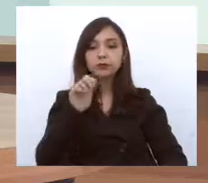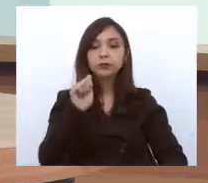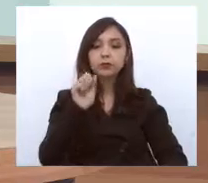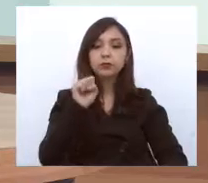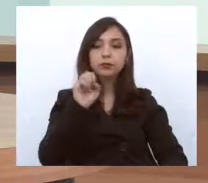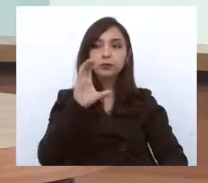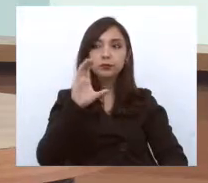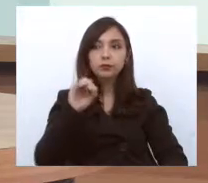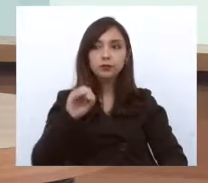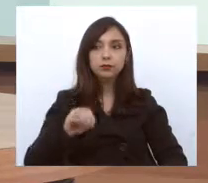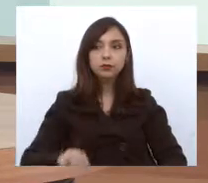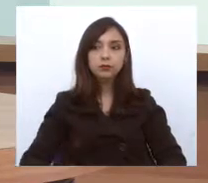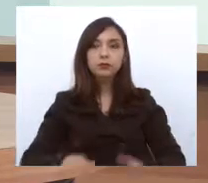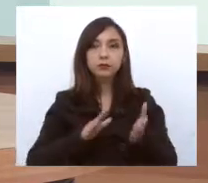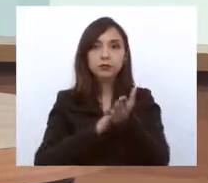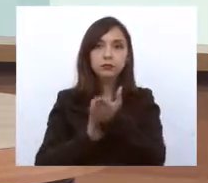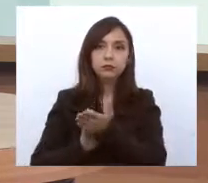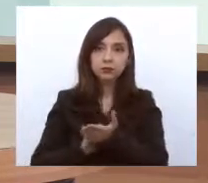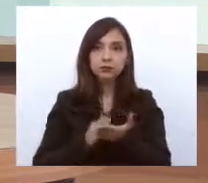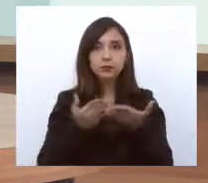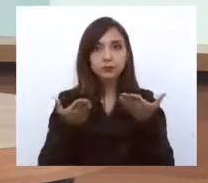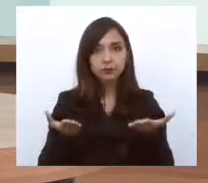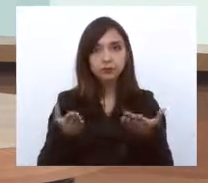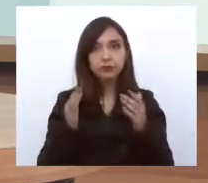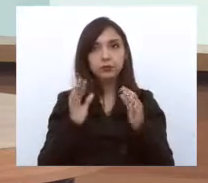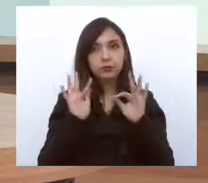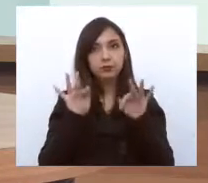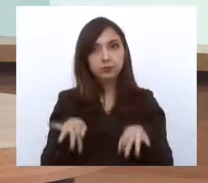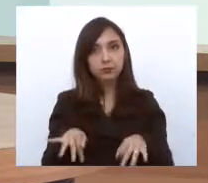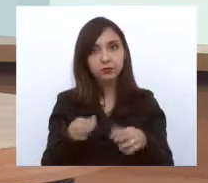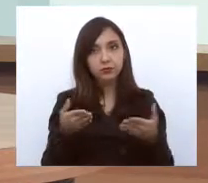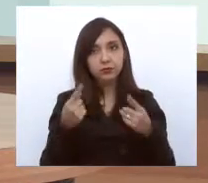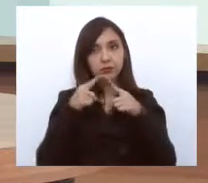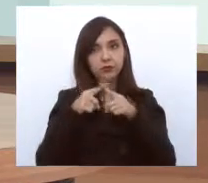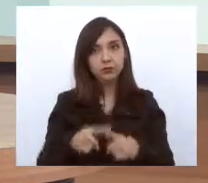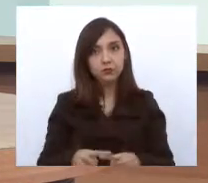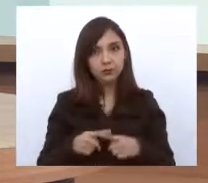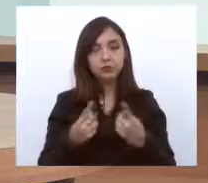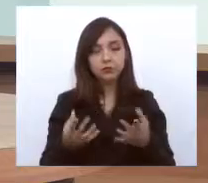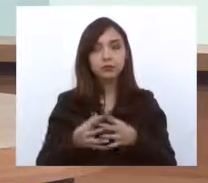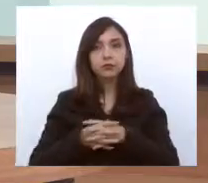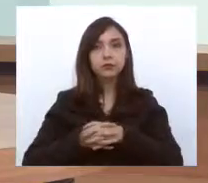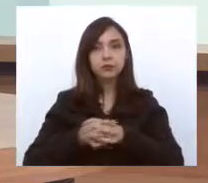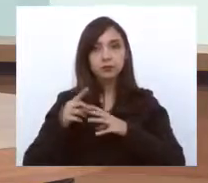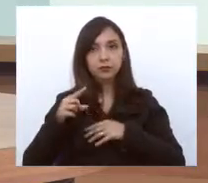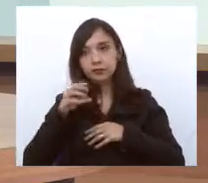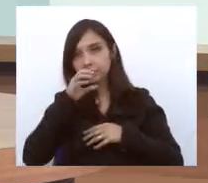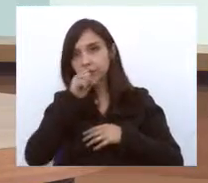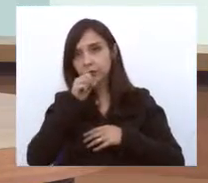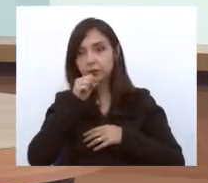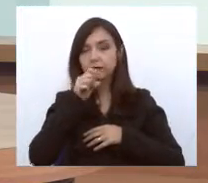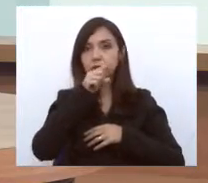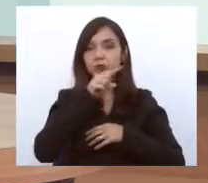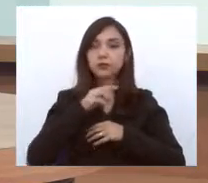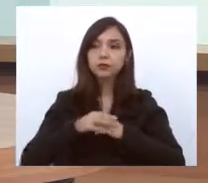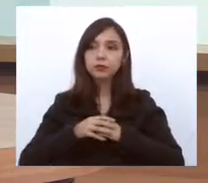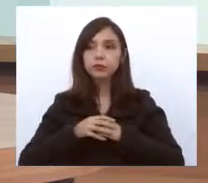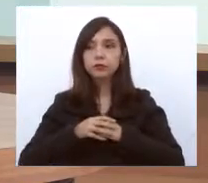e parabenizar ele por essa final que vai ser feita agora nesse final de semana no campo do